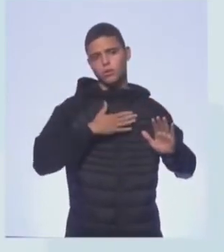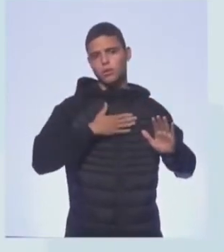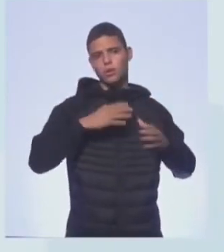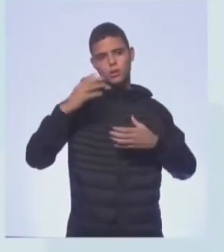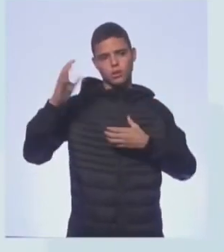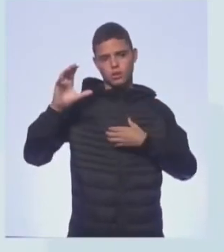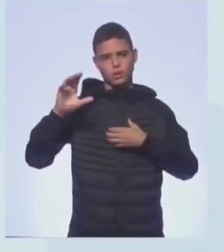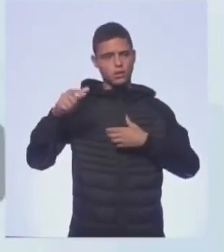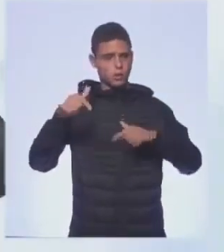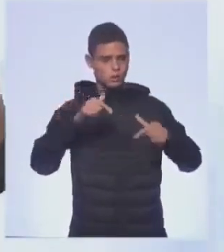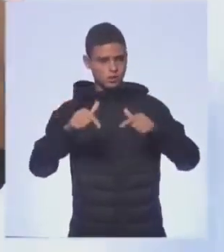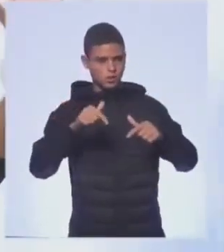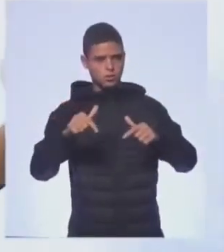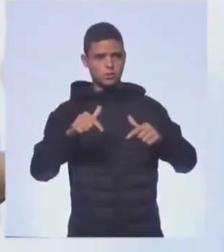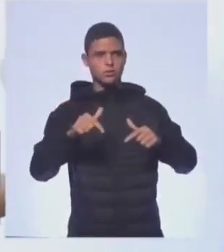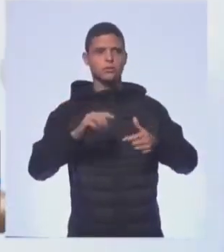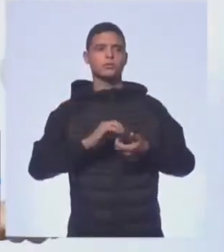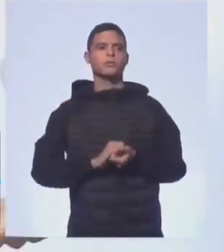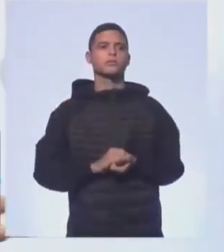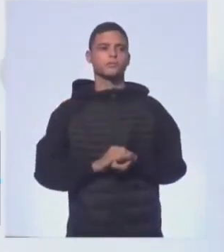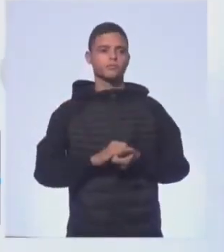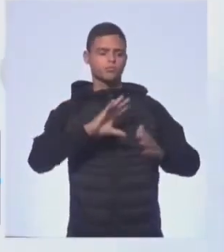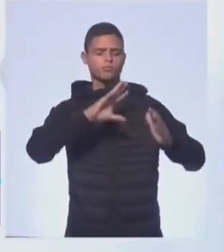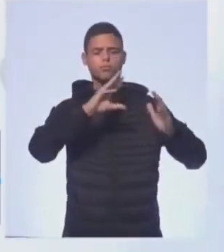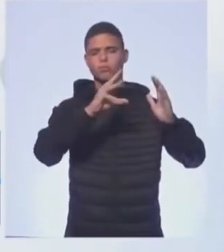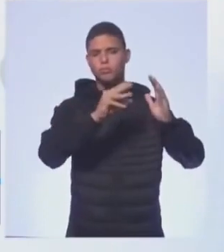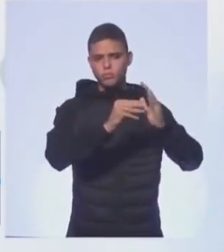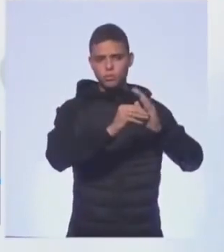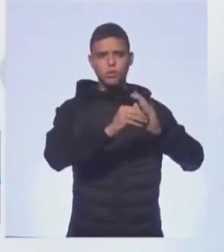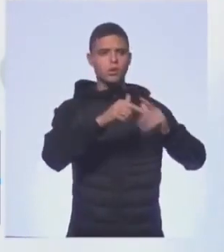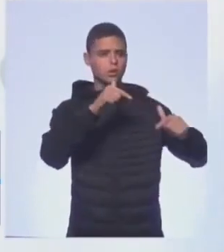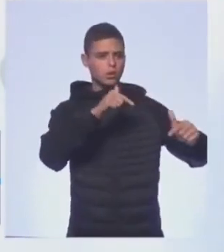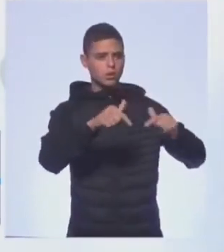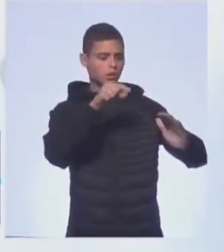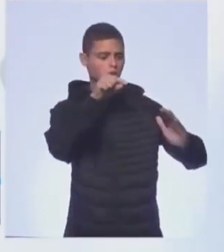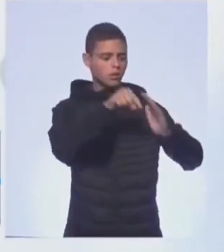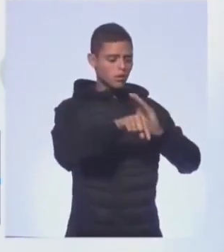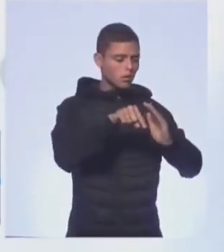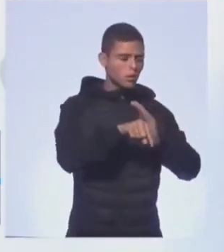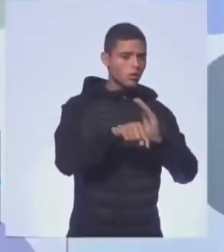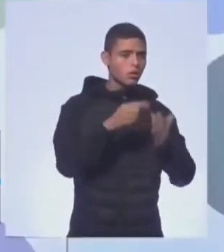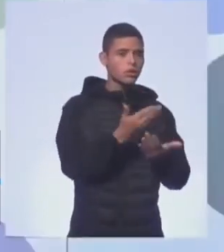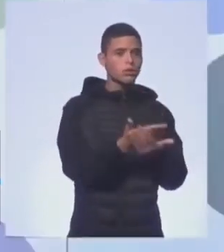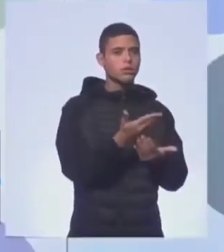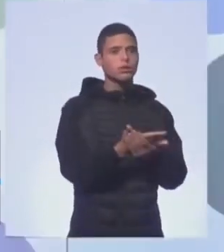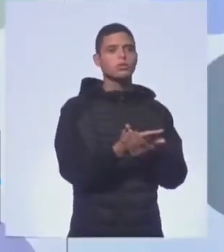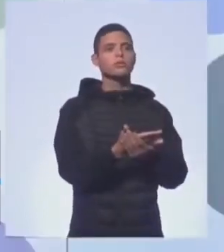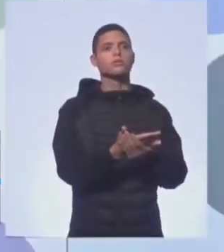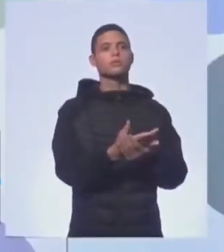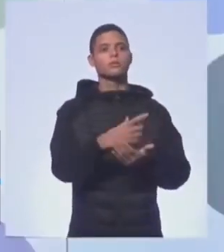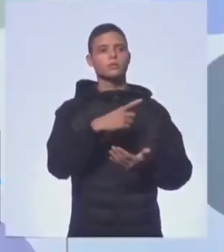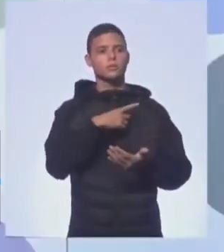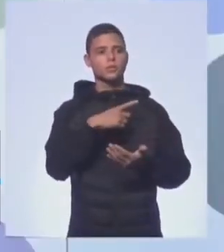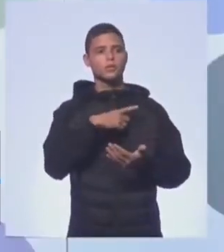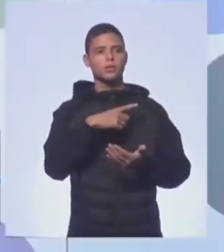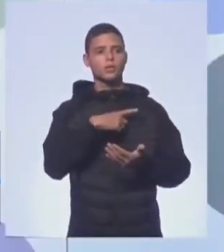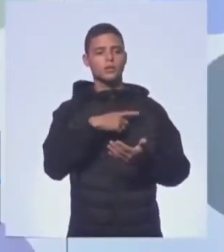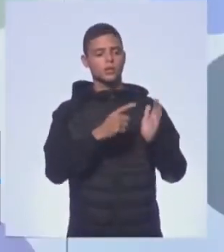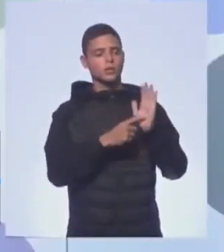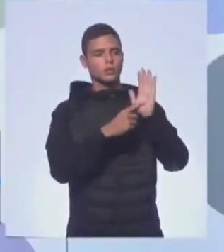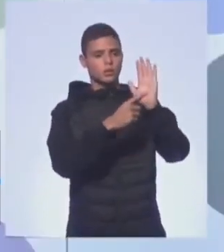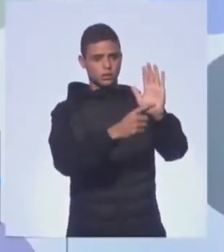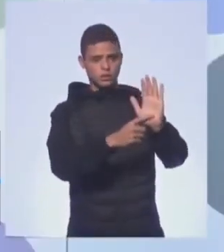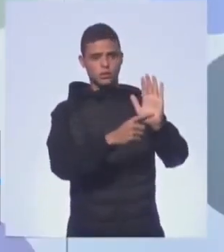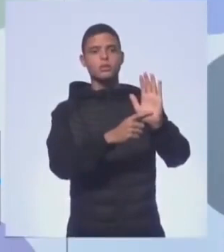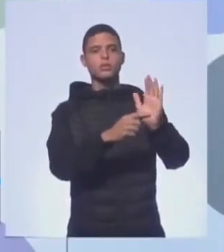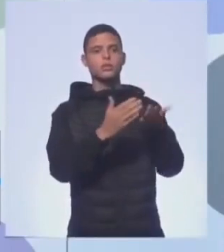ela não trabalha com isso. A ciência trabalha com amplos ensaios, com estudos mais amplos, né? No caso dessa propaganda inicial que você